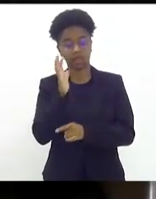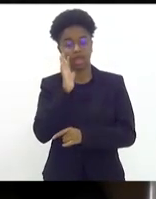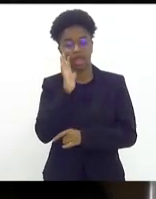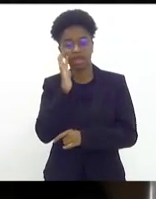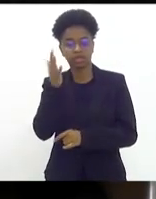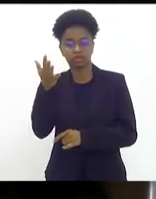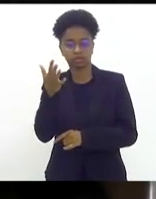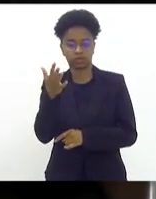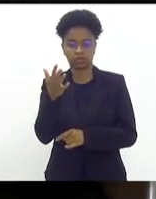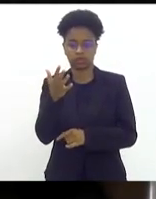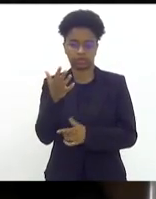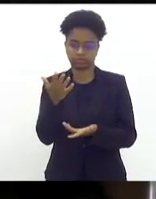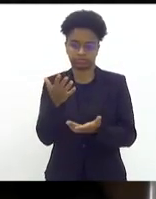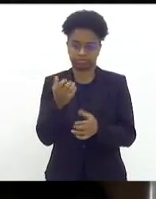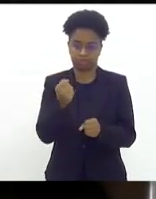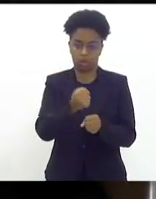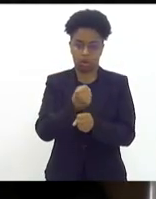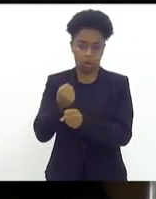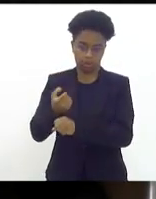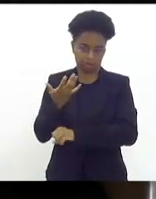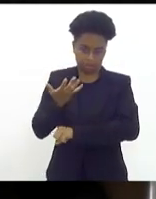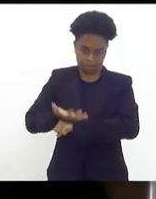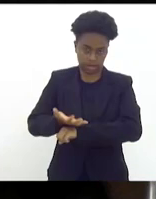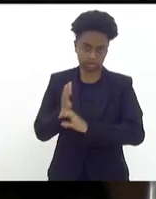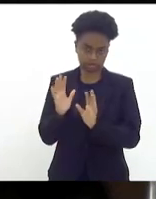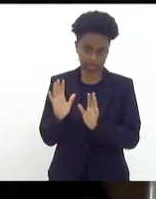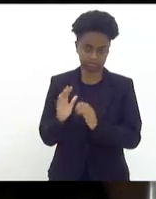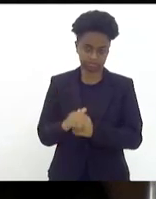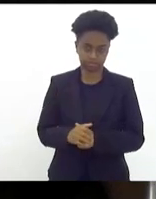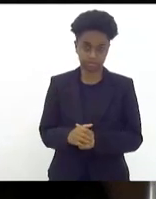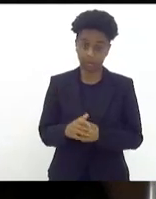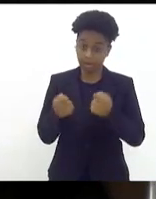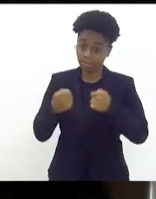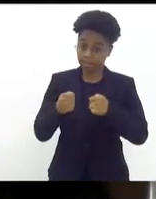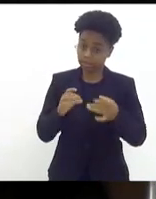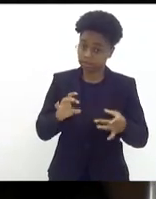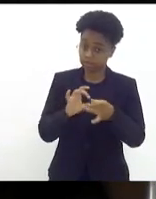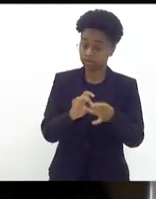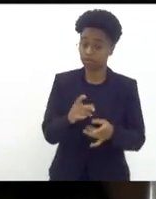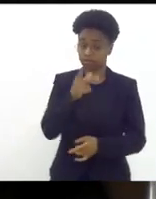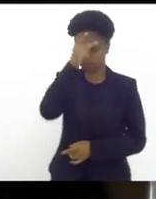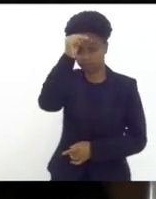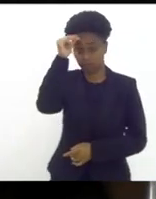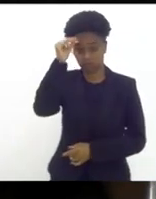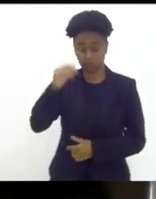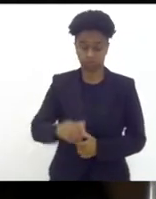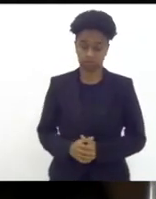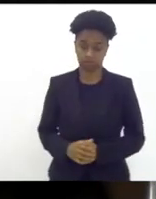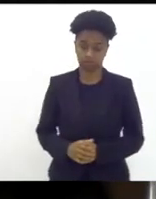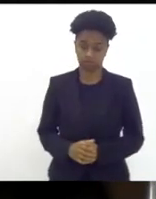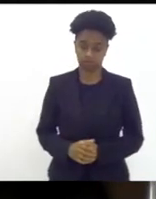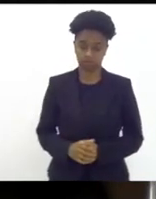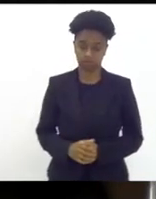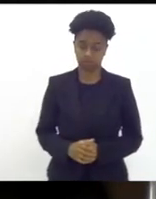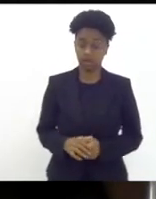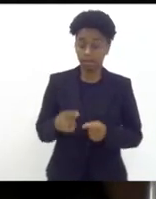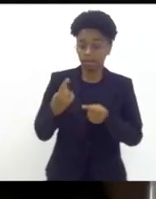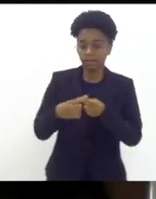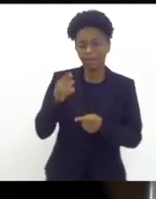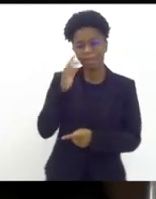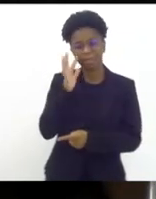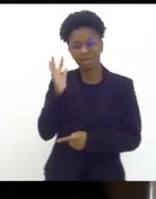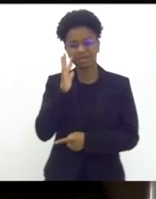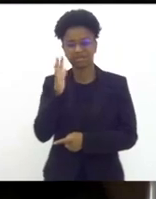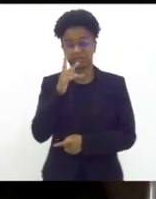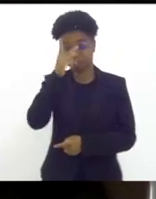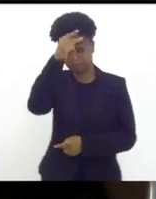resolva reformar uma determinada praça. Tem que conveniar com a prefeitura. Até porque, imagine que o